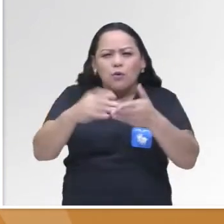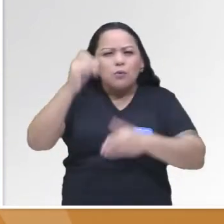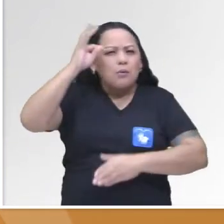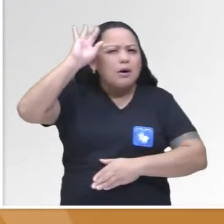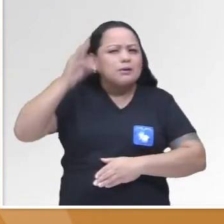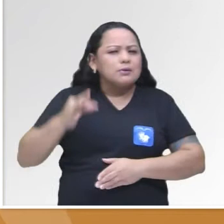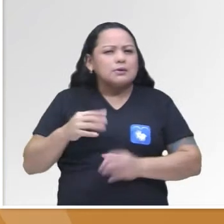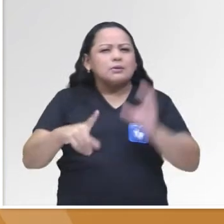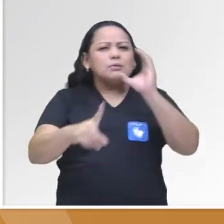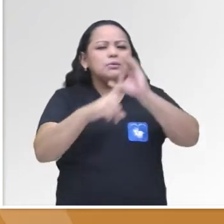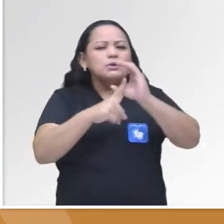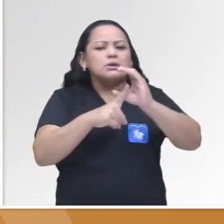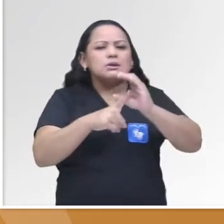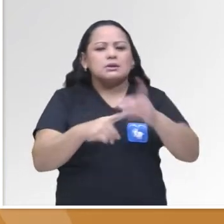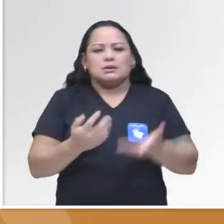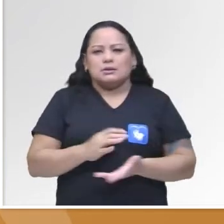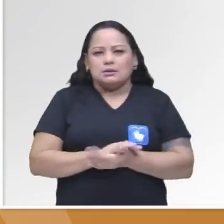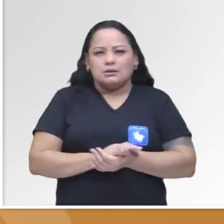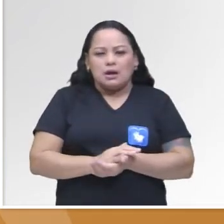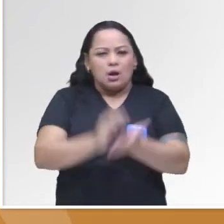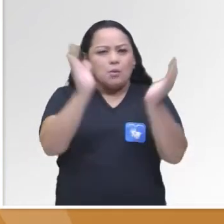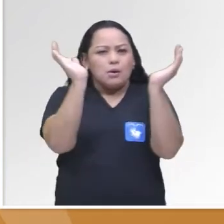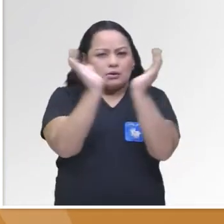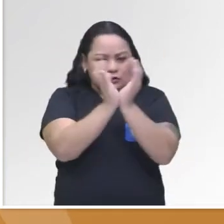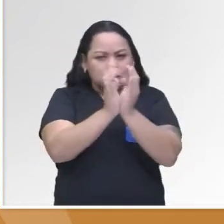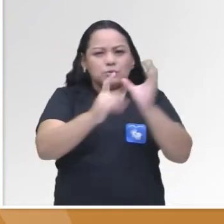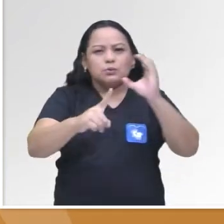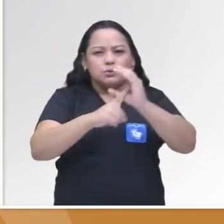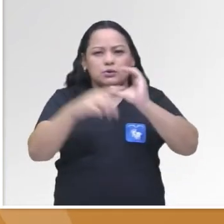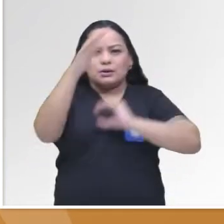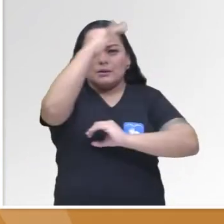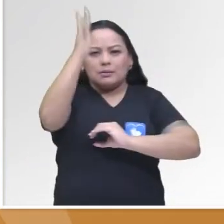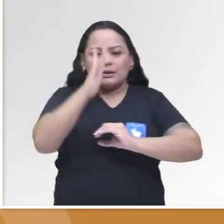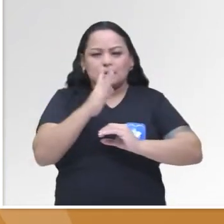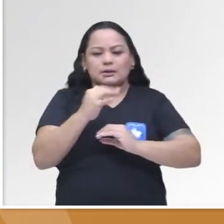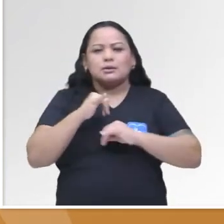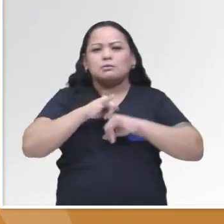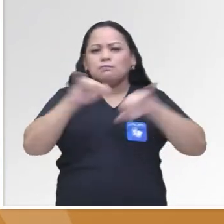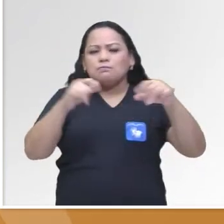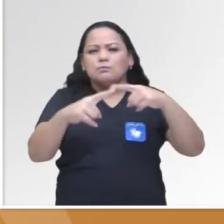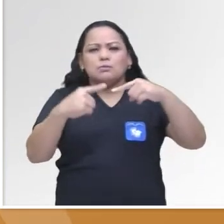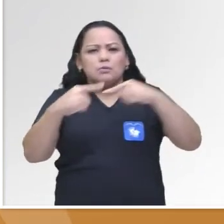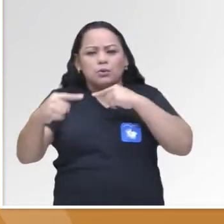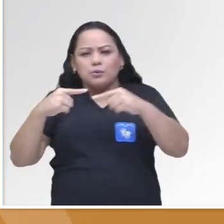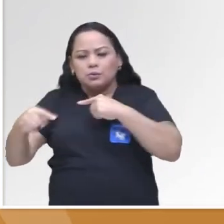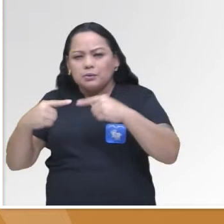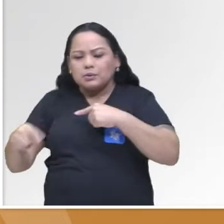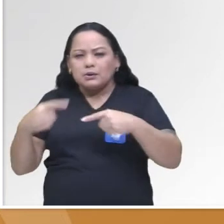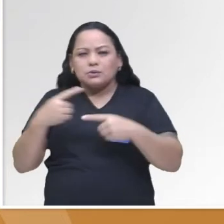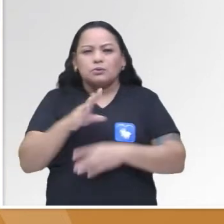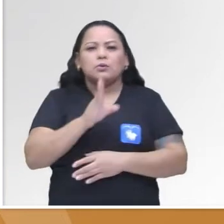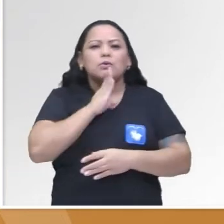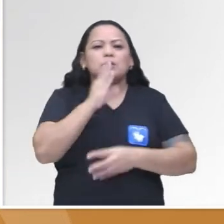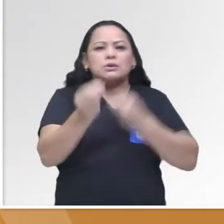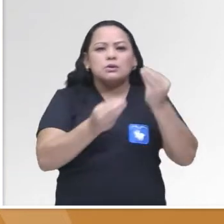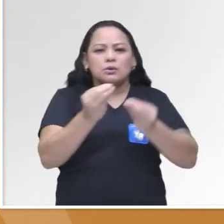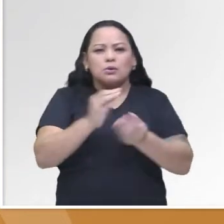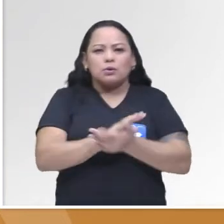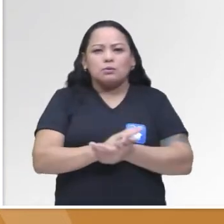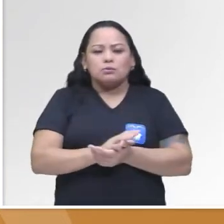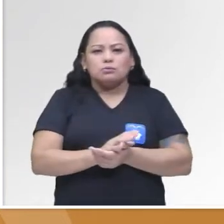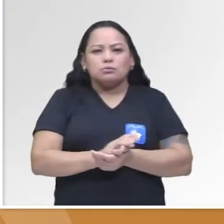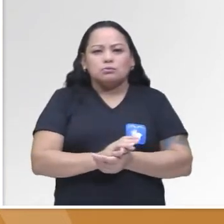o PCB, Partido Comunista Brasileiro, foi proibido, determinado como